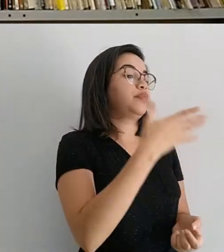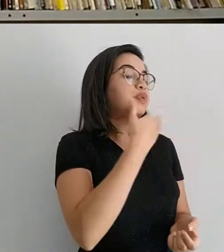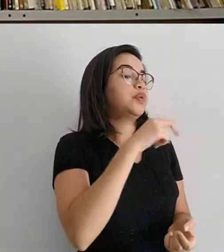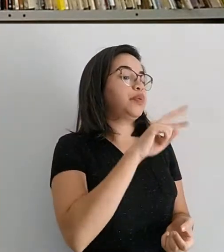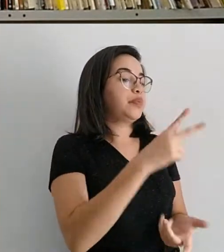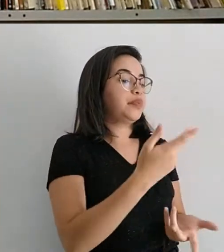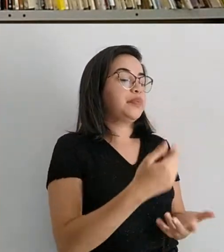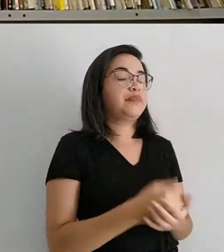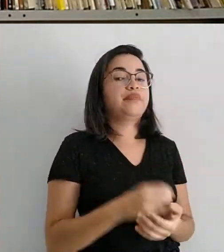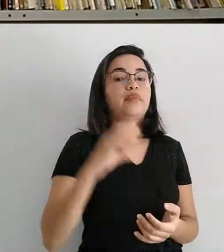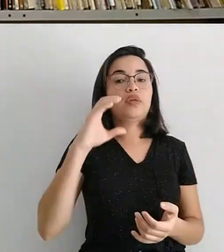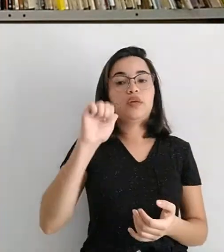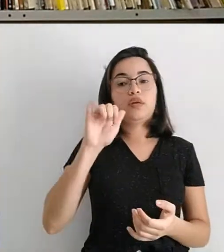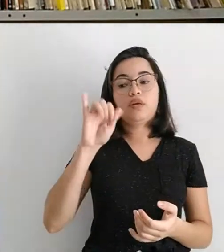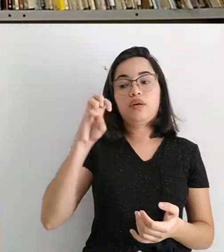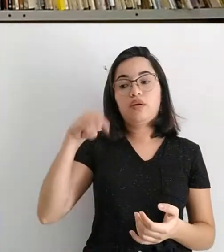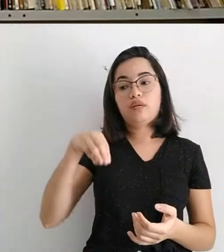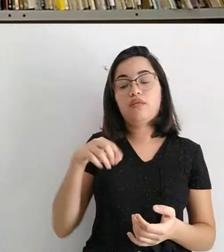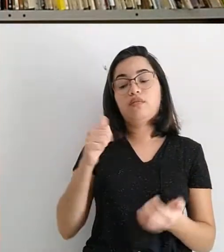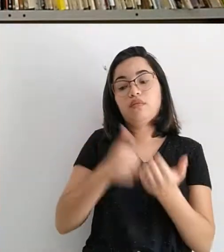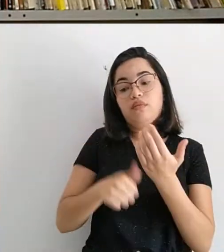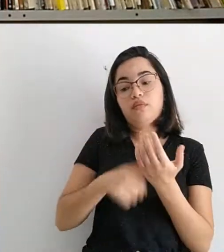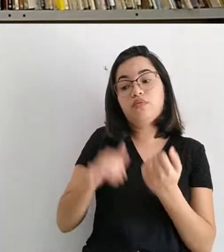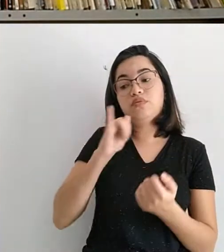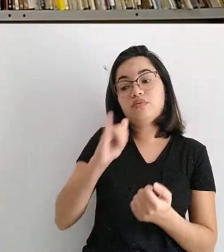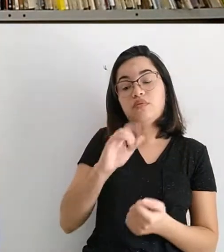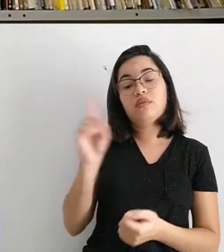seu irmão e Caim tentou dizer que